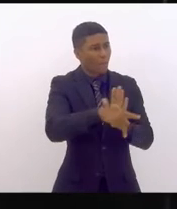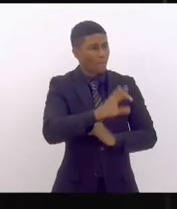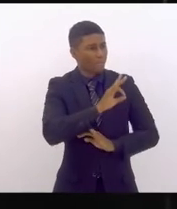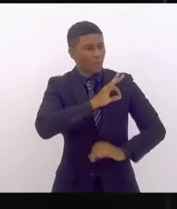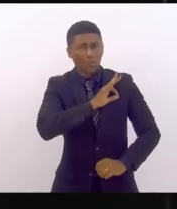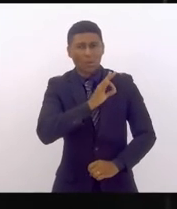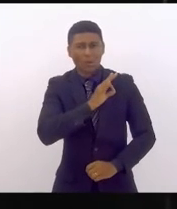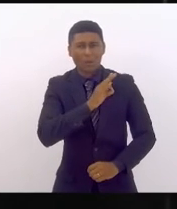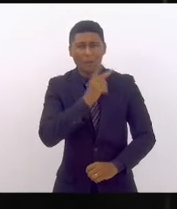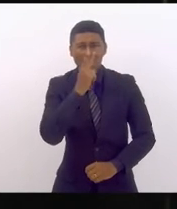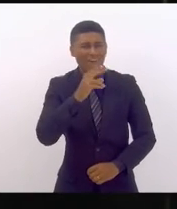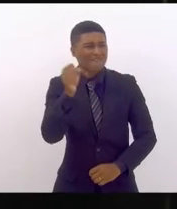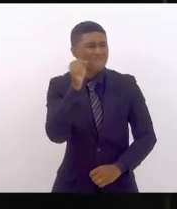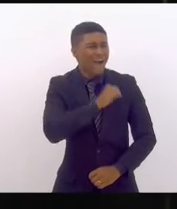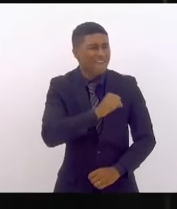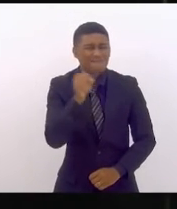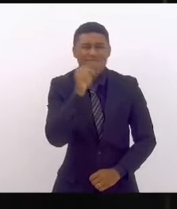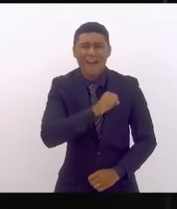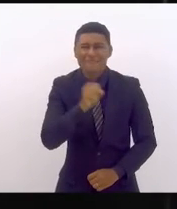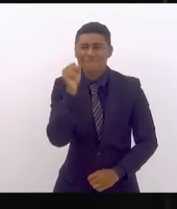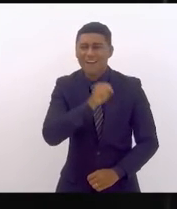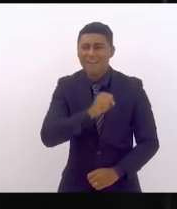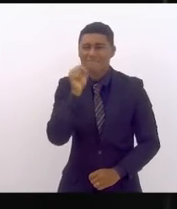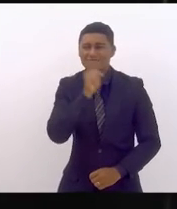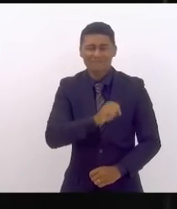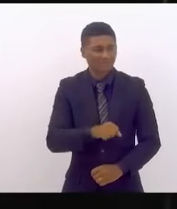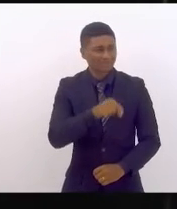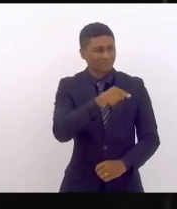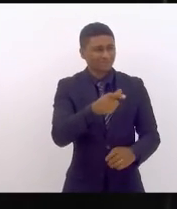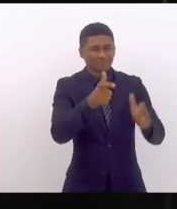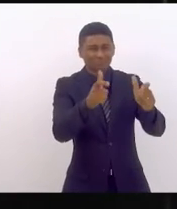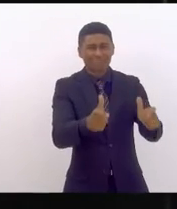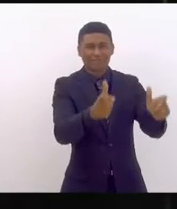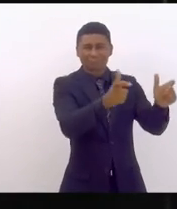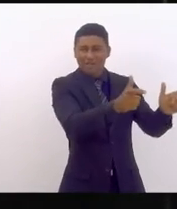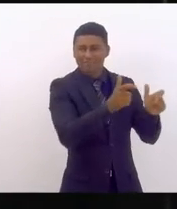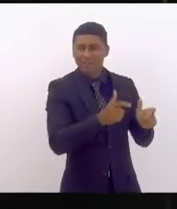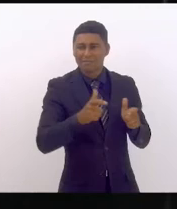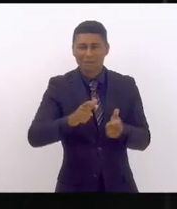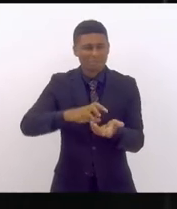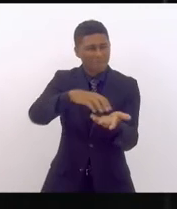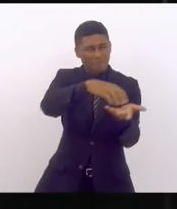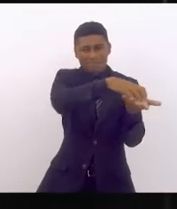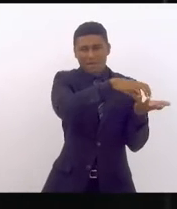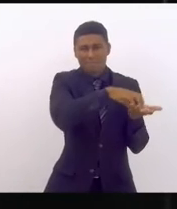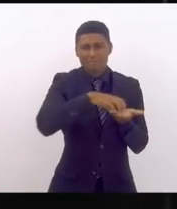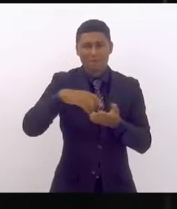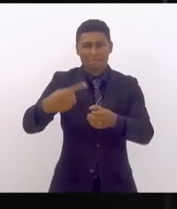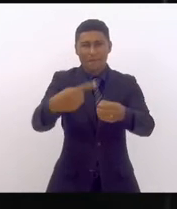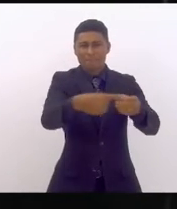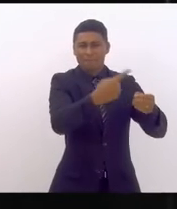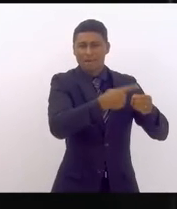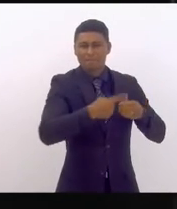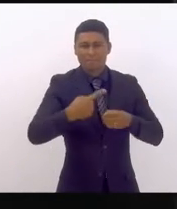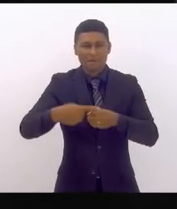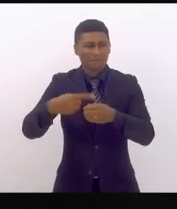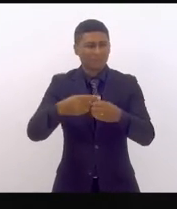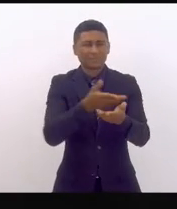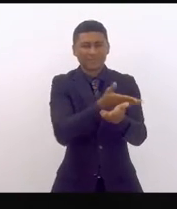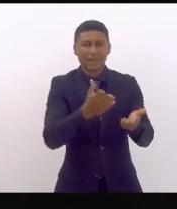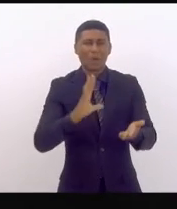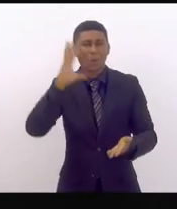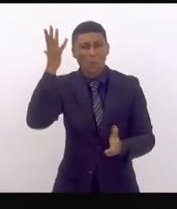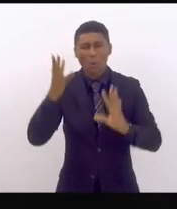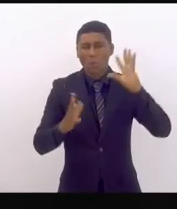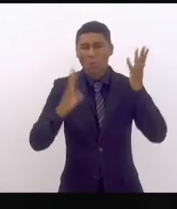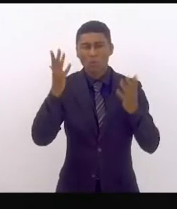tava farra das roubalheiras nos centro comerciais e alguns bairros de São João de Meriti E aí